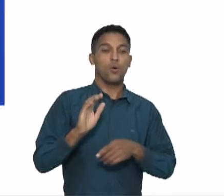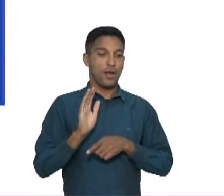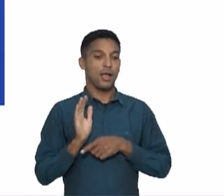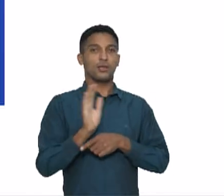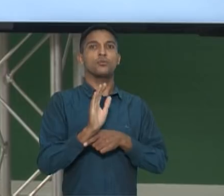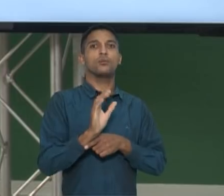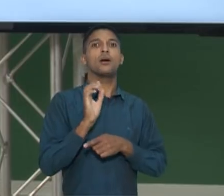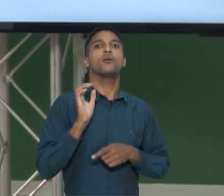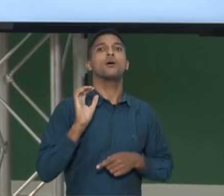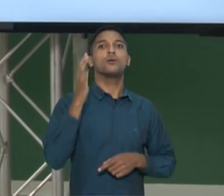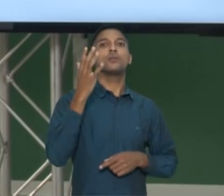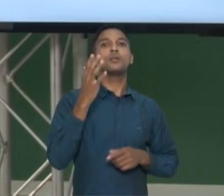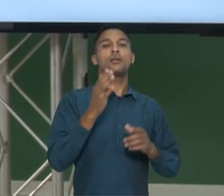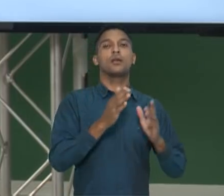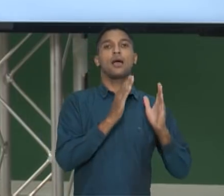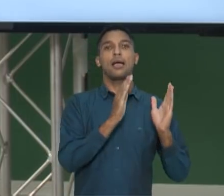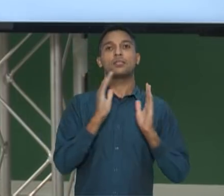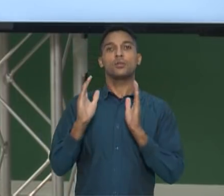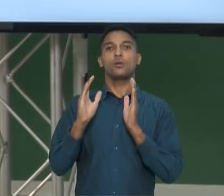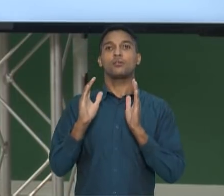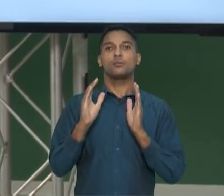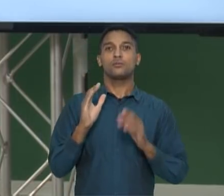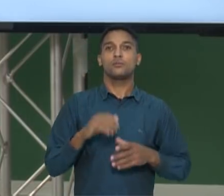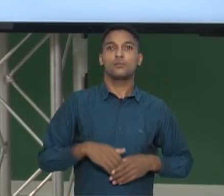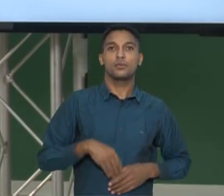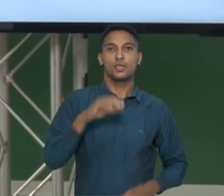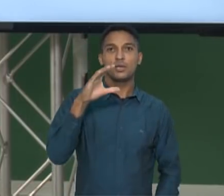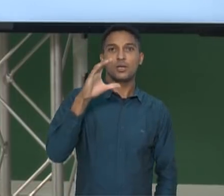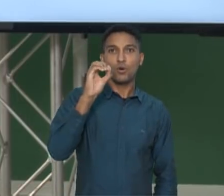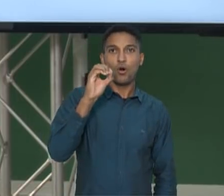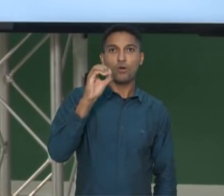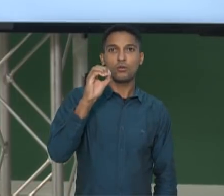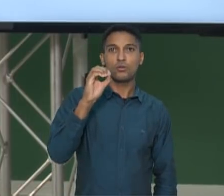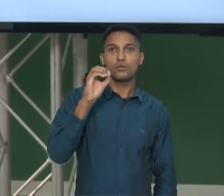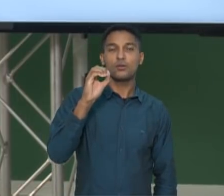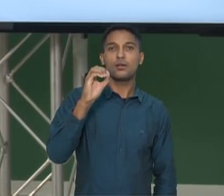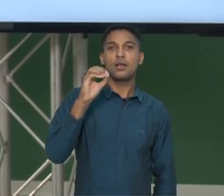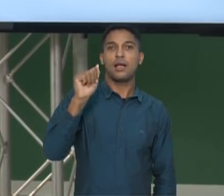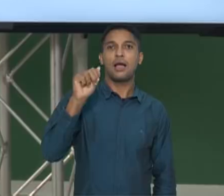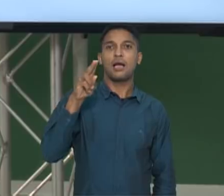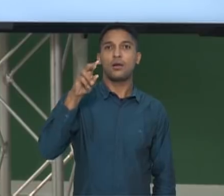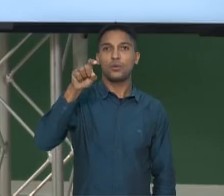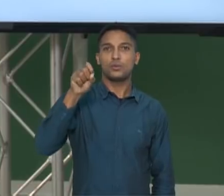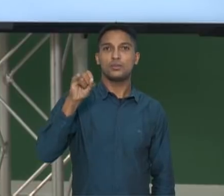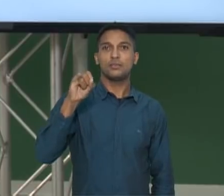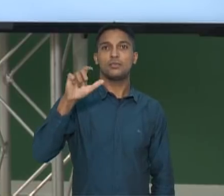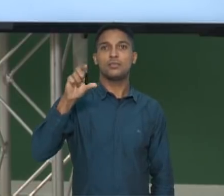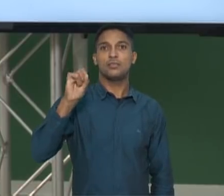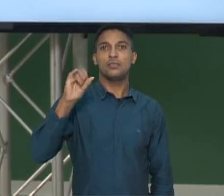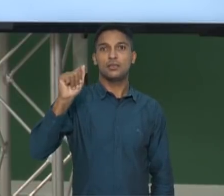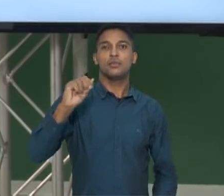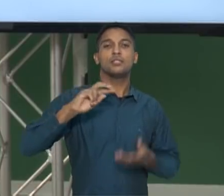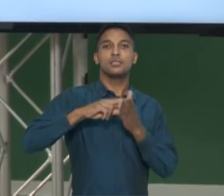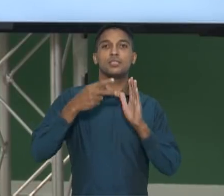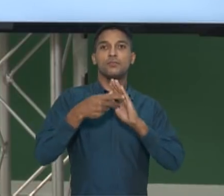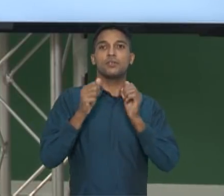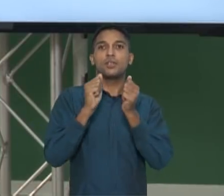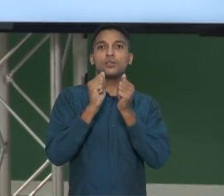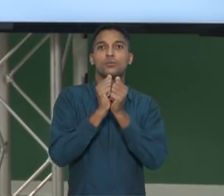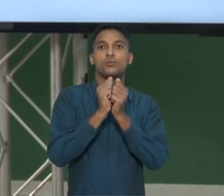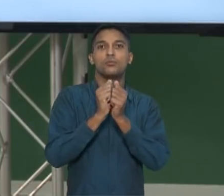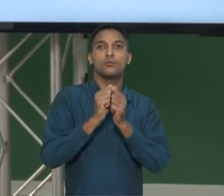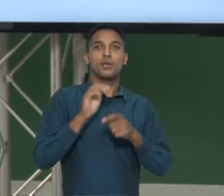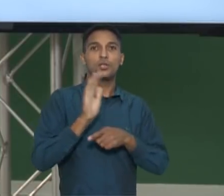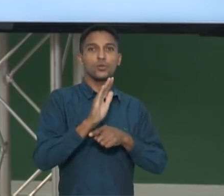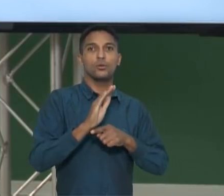palavra coauxiliam. Esse co significa junto, então auxiliam junto, colaborativamente, no desenvolvimento da